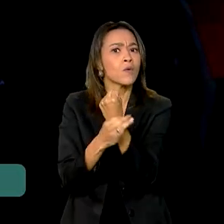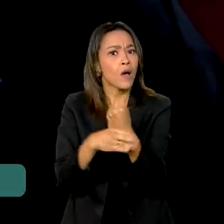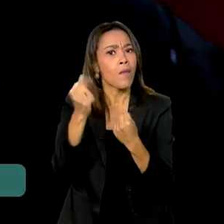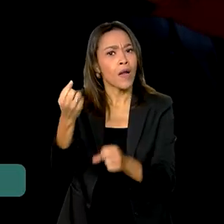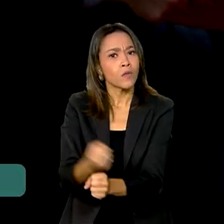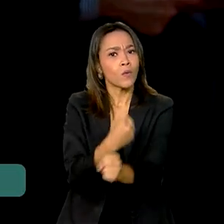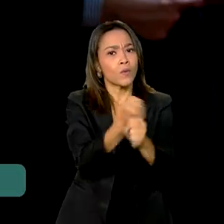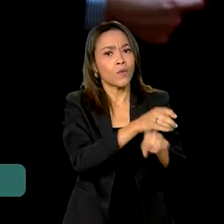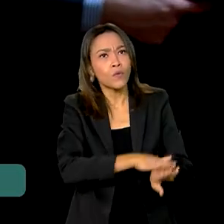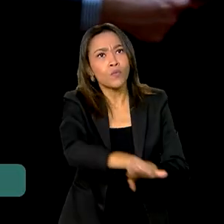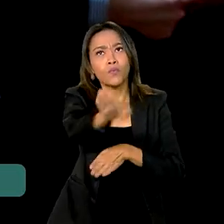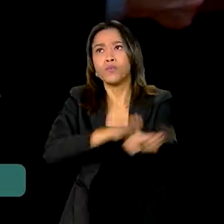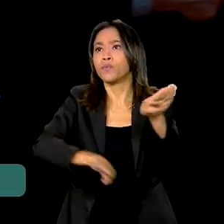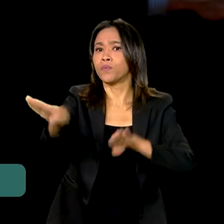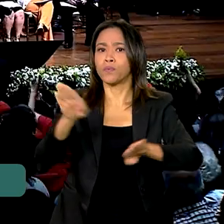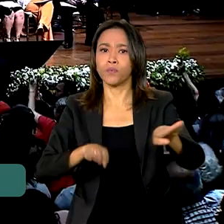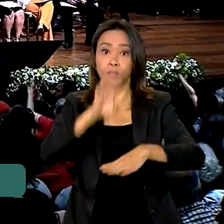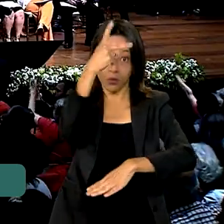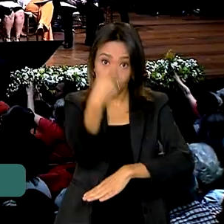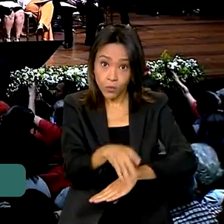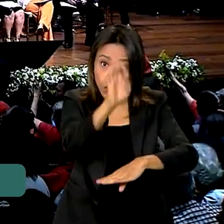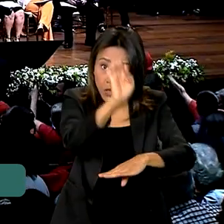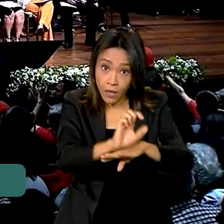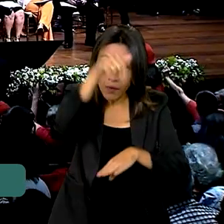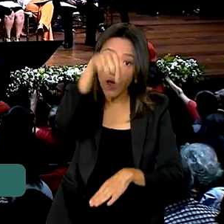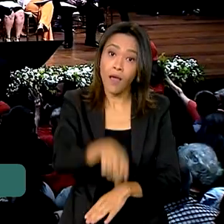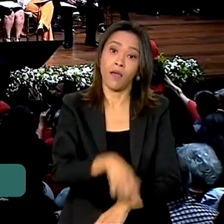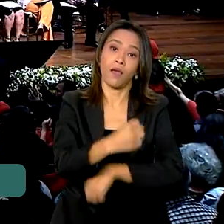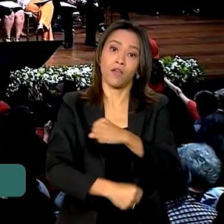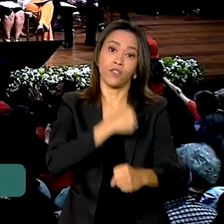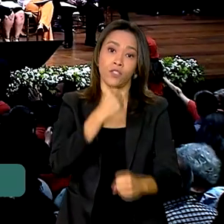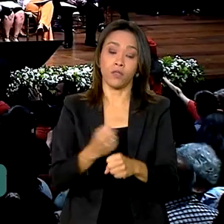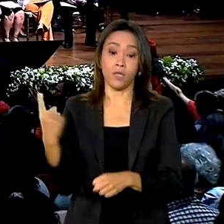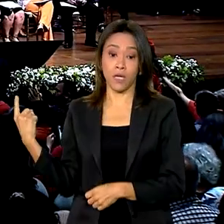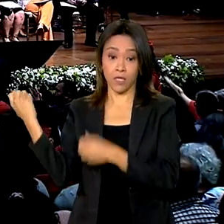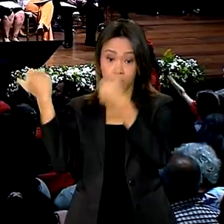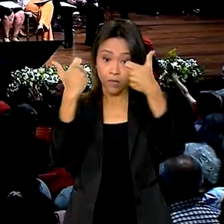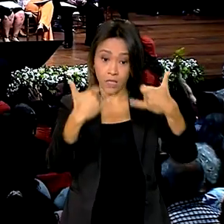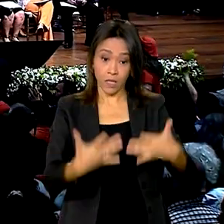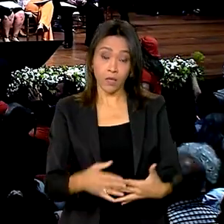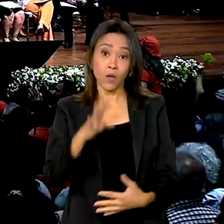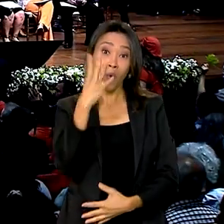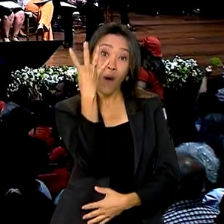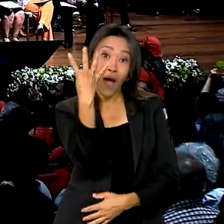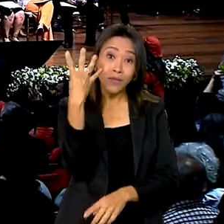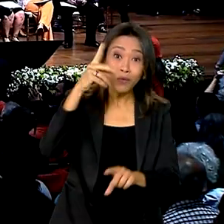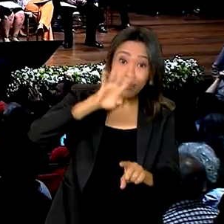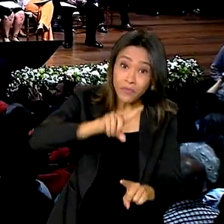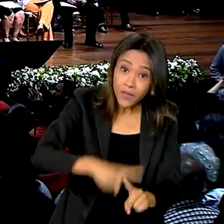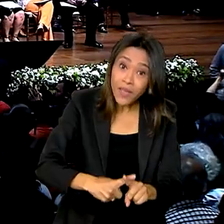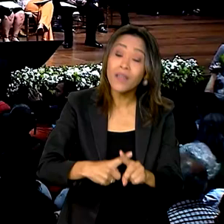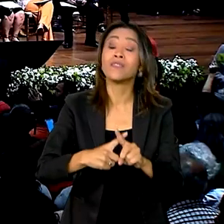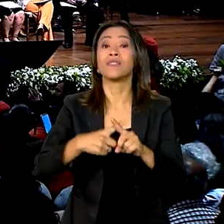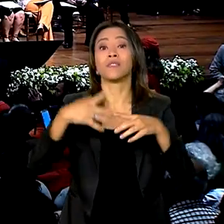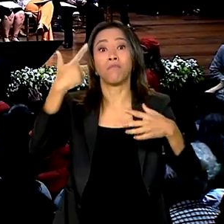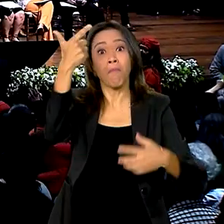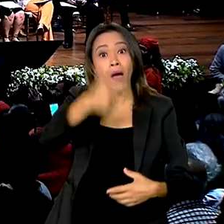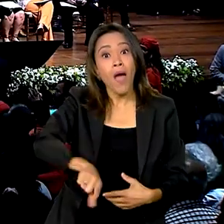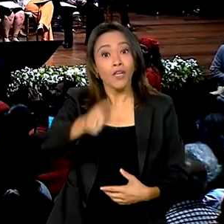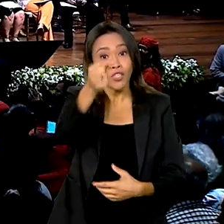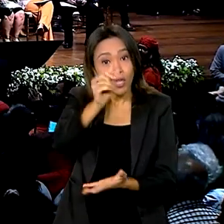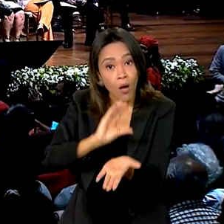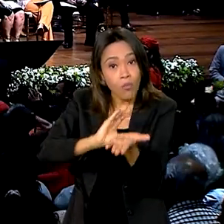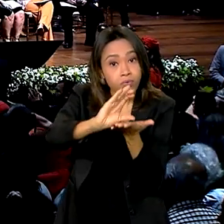rodovias mineiras só este ano. 4 vezes mais recursos, e isso já significa melhoria